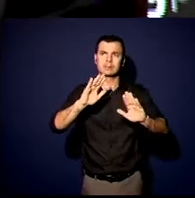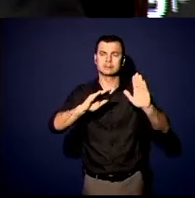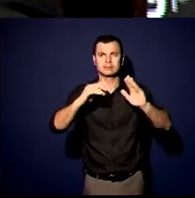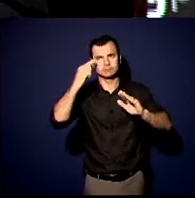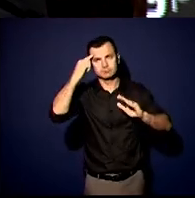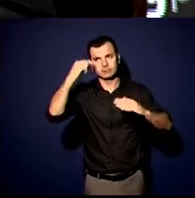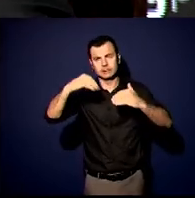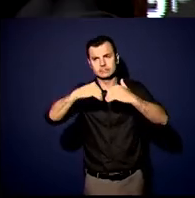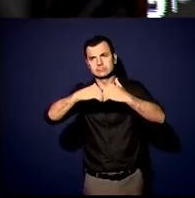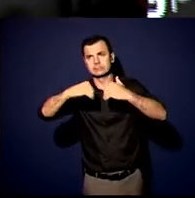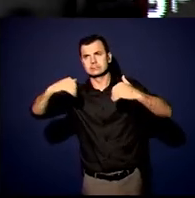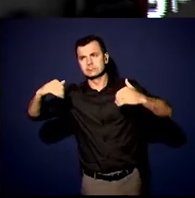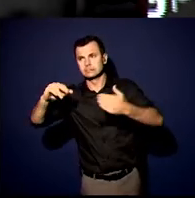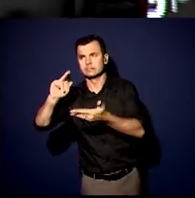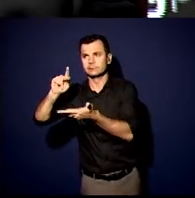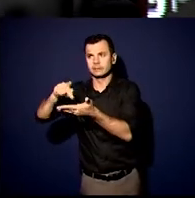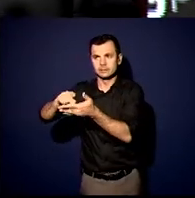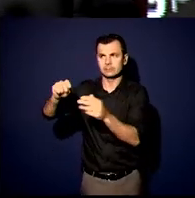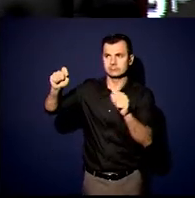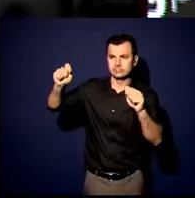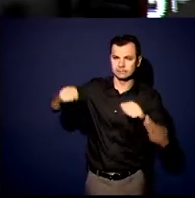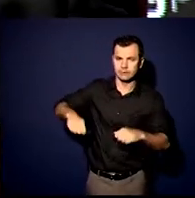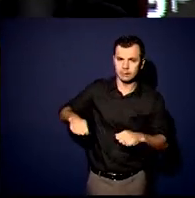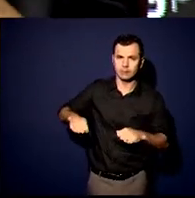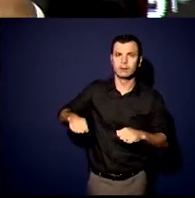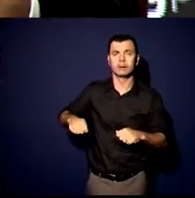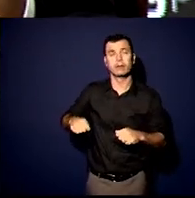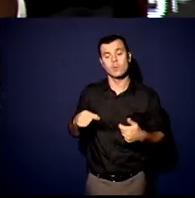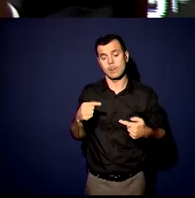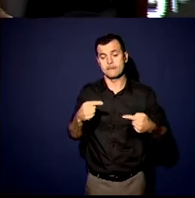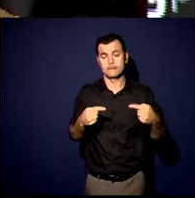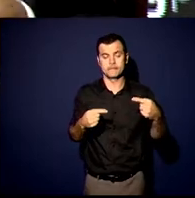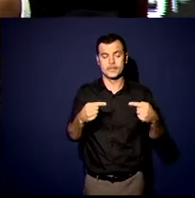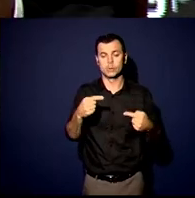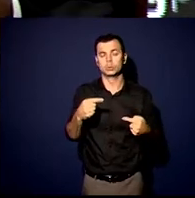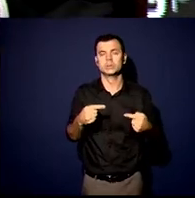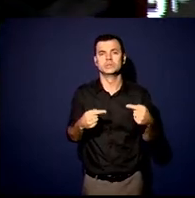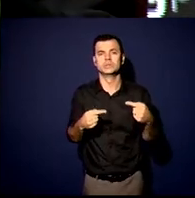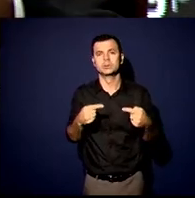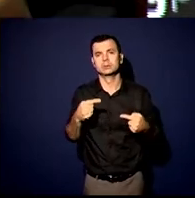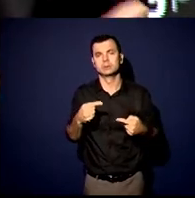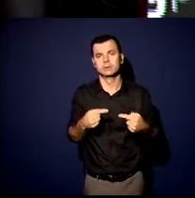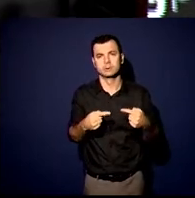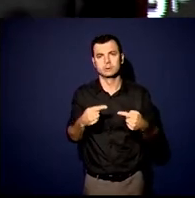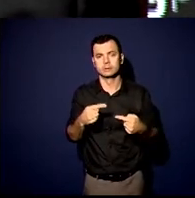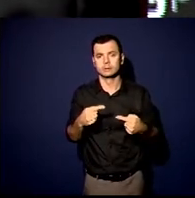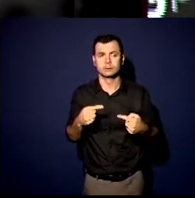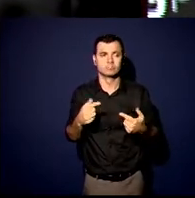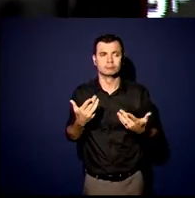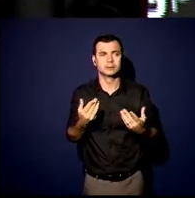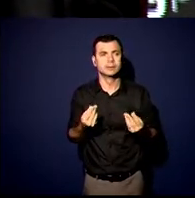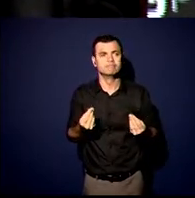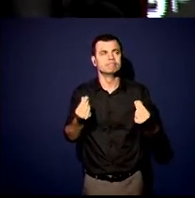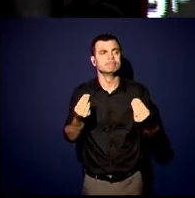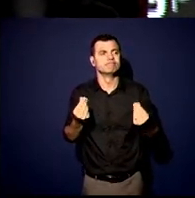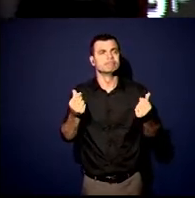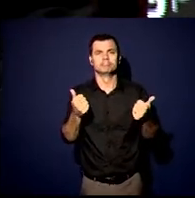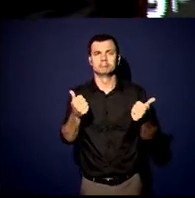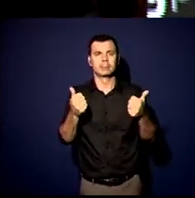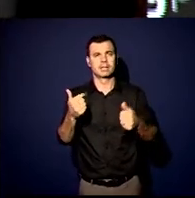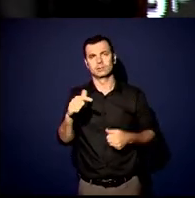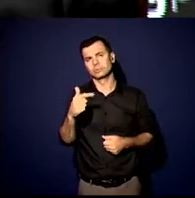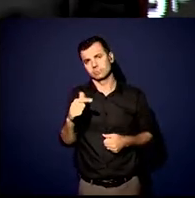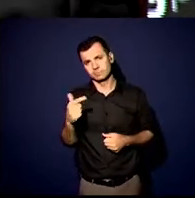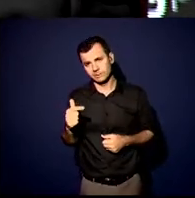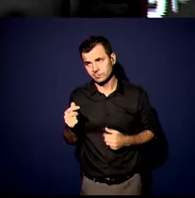Consenso possível em torno da Verdade é uma política que na verdade conduz a INSS foi o que